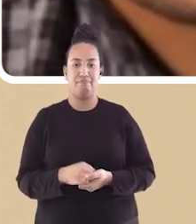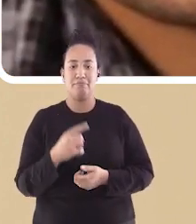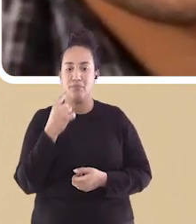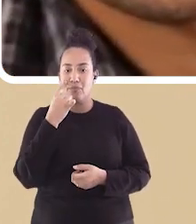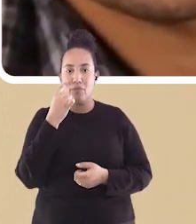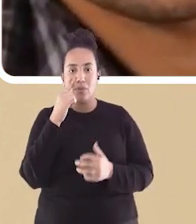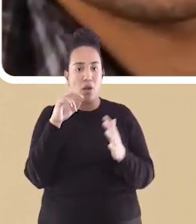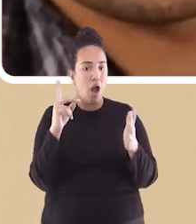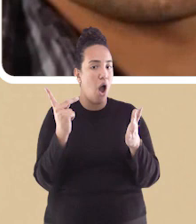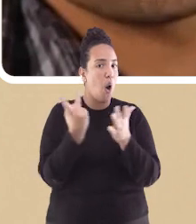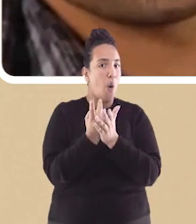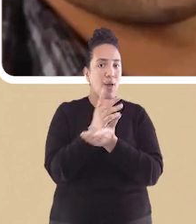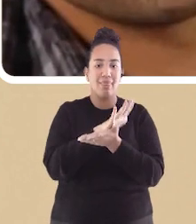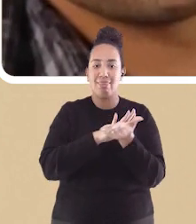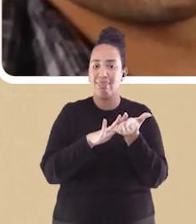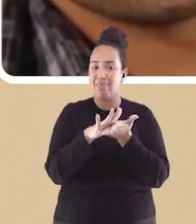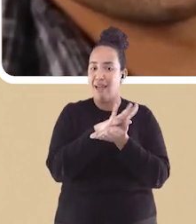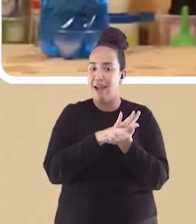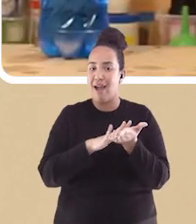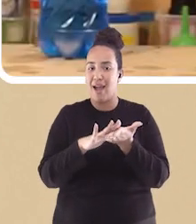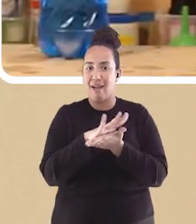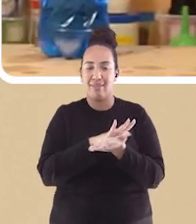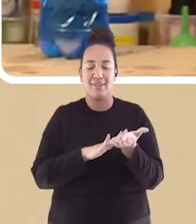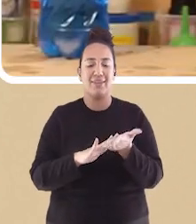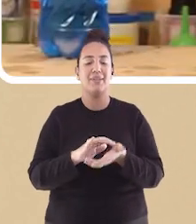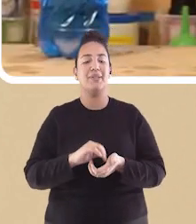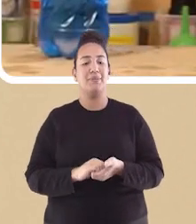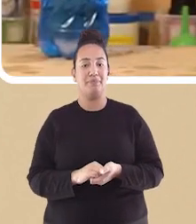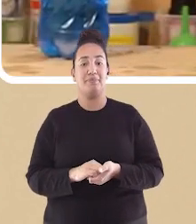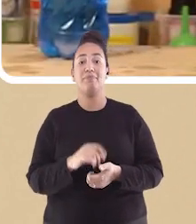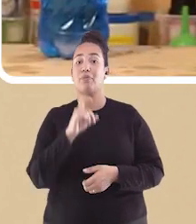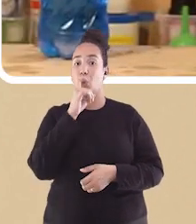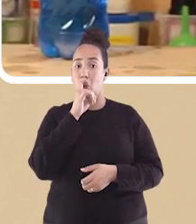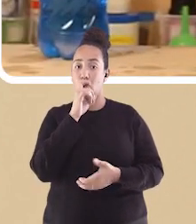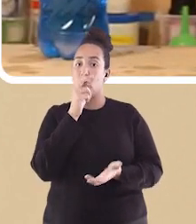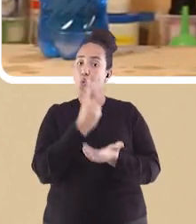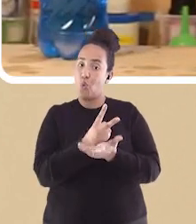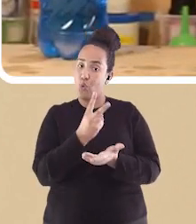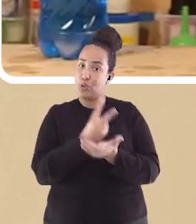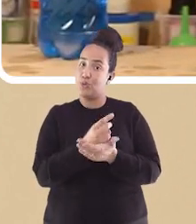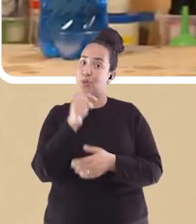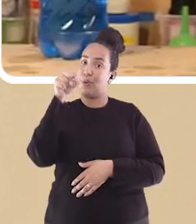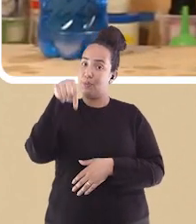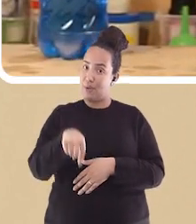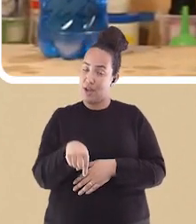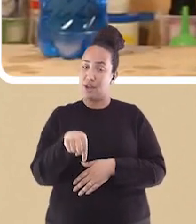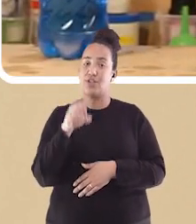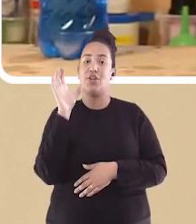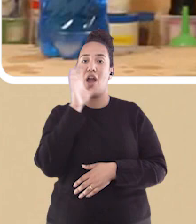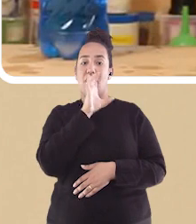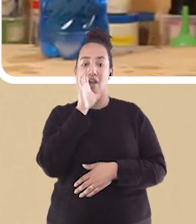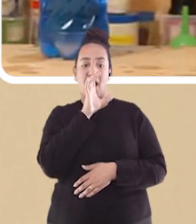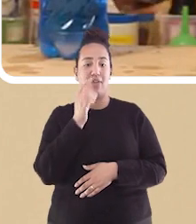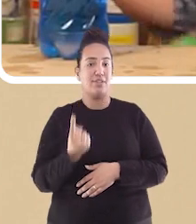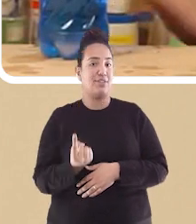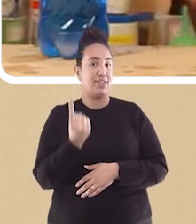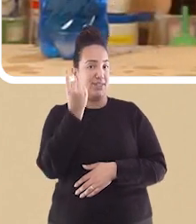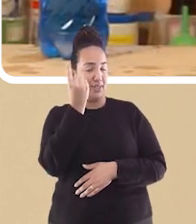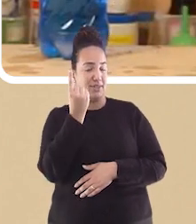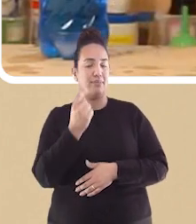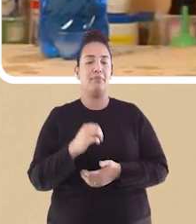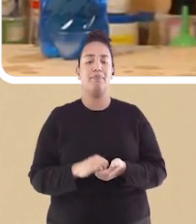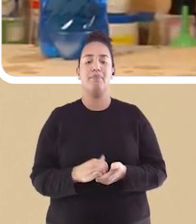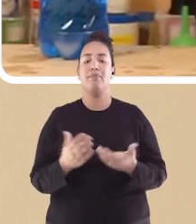Não aconteceu absolutamente nada, ou seja, o ar frio ficou embaixo e o ar quente em cima.